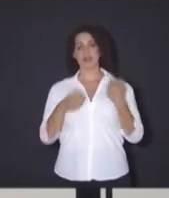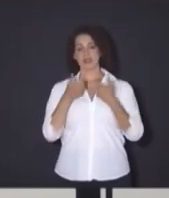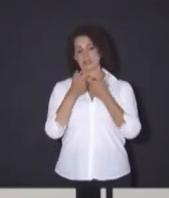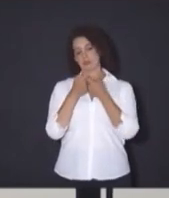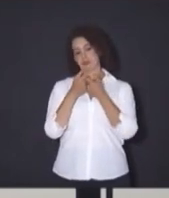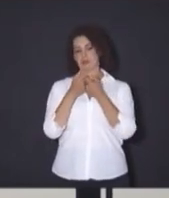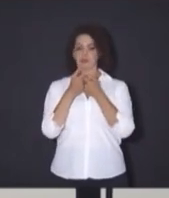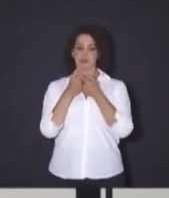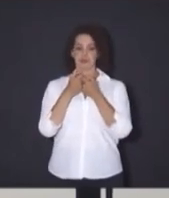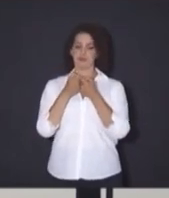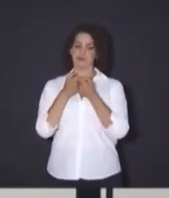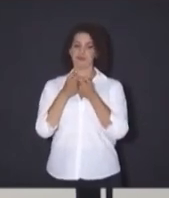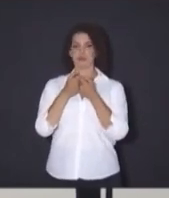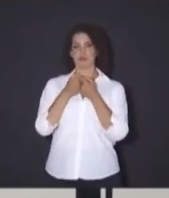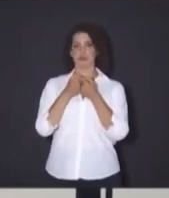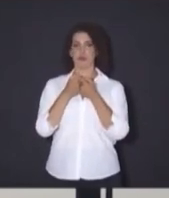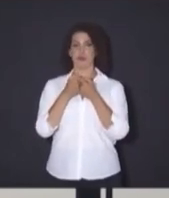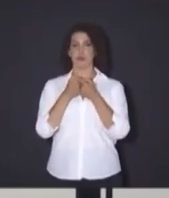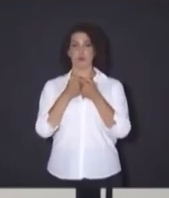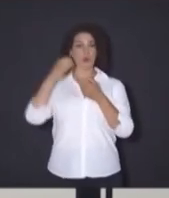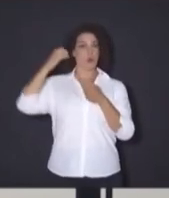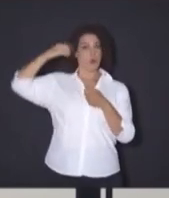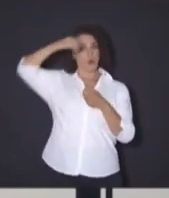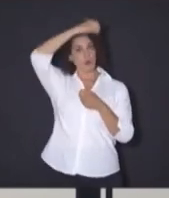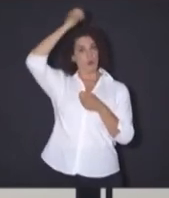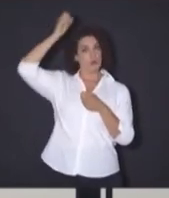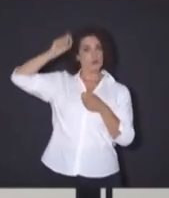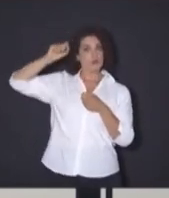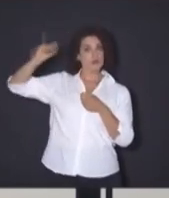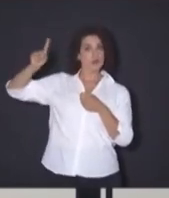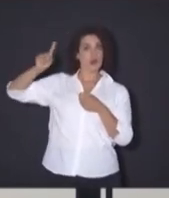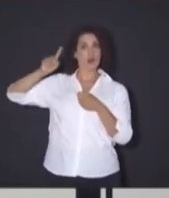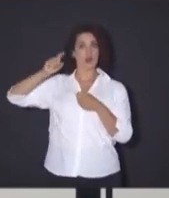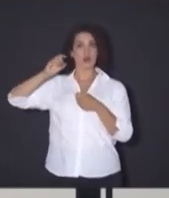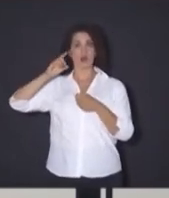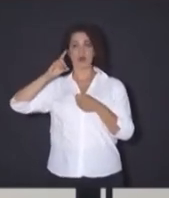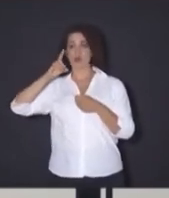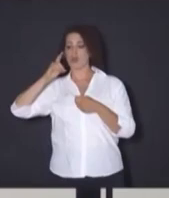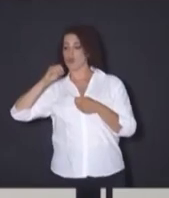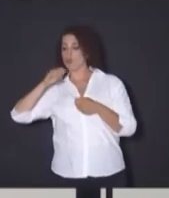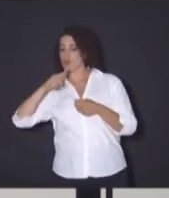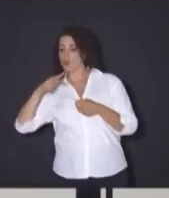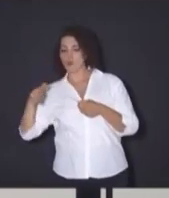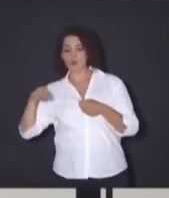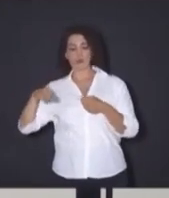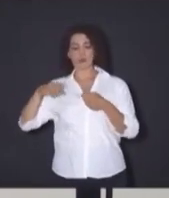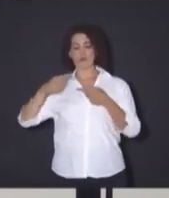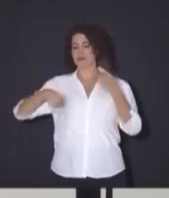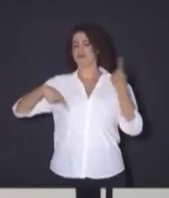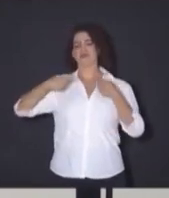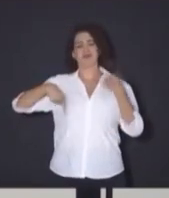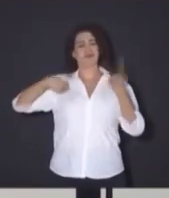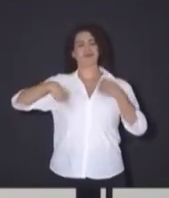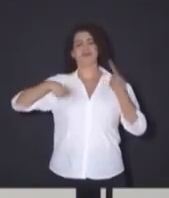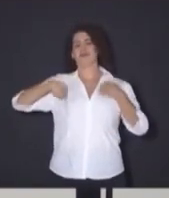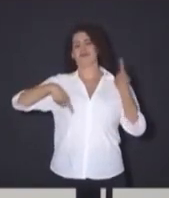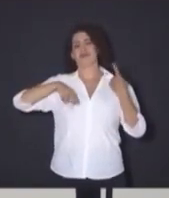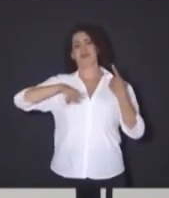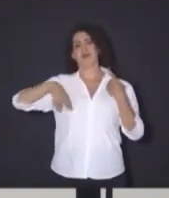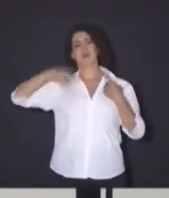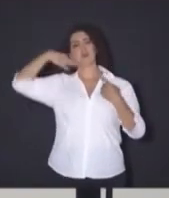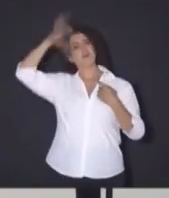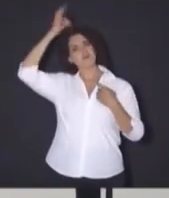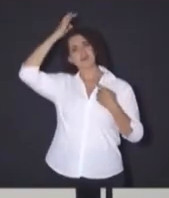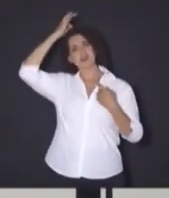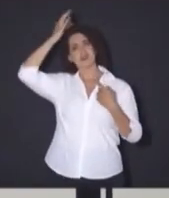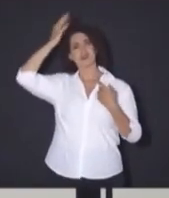celular nem com orixá, nem com inquis, nem com vodum, nem com caboclo, nem com nada mais, nem com espírito,